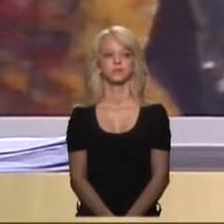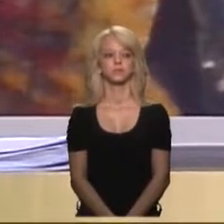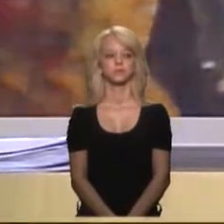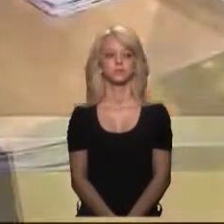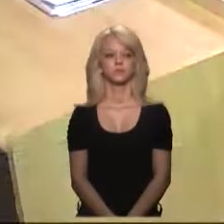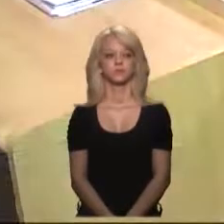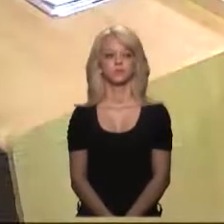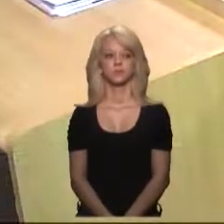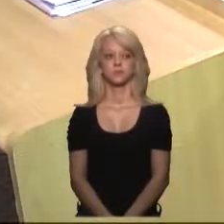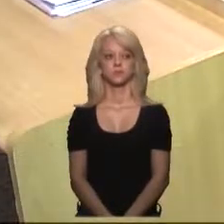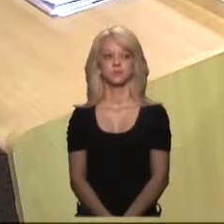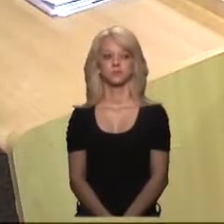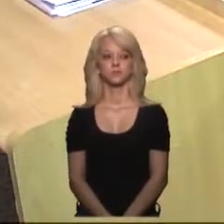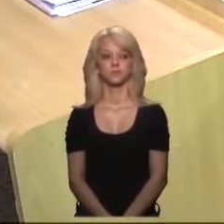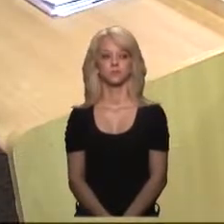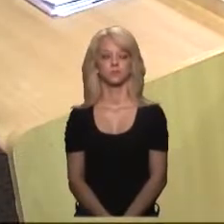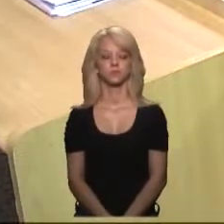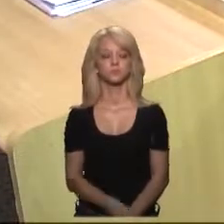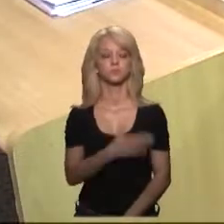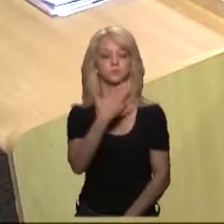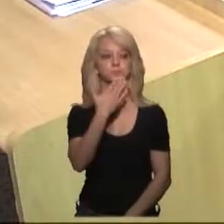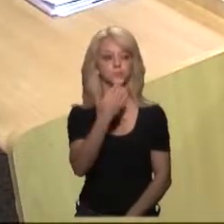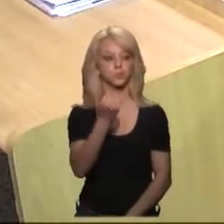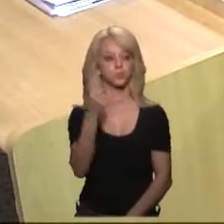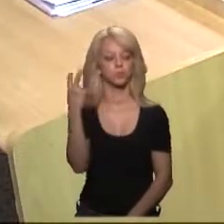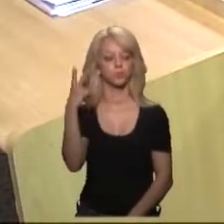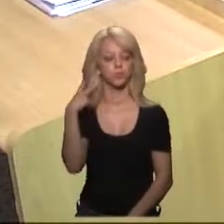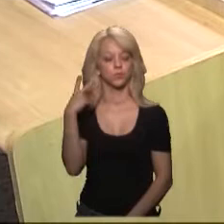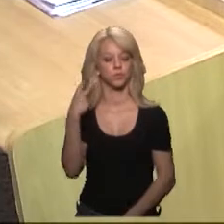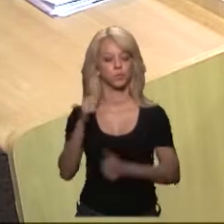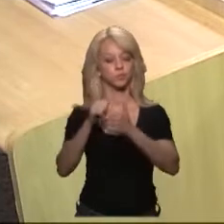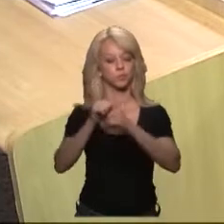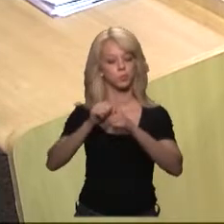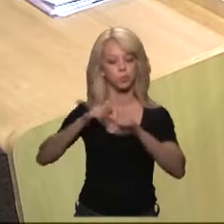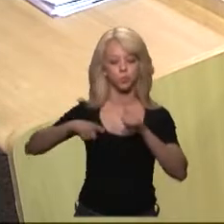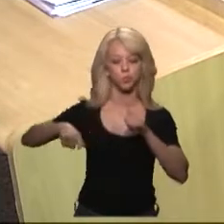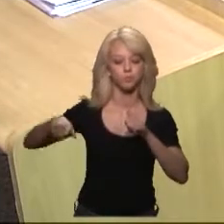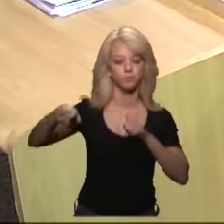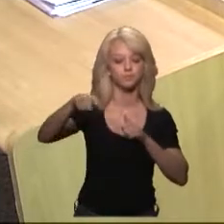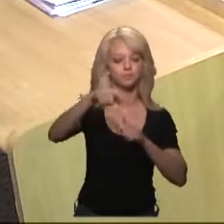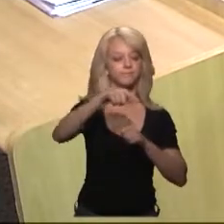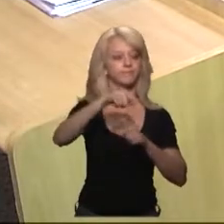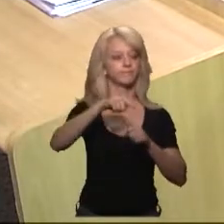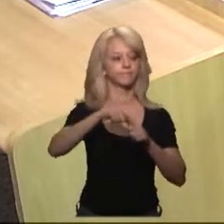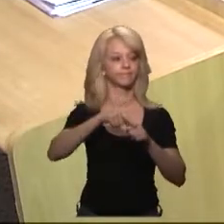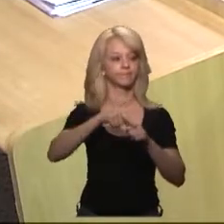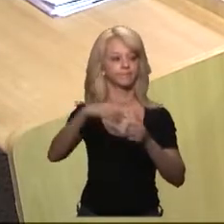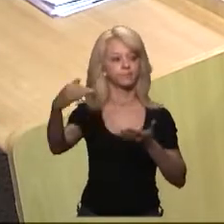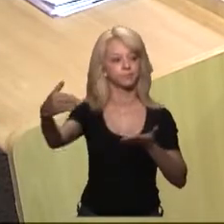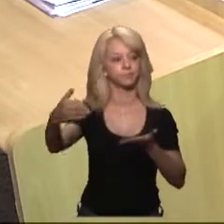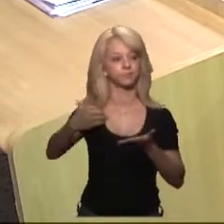estão na casa que venham ao plenário, por favor. Vereadora Vera Saba presente.